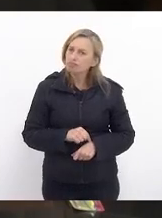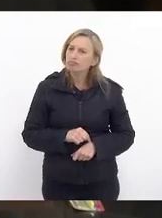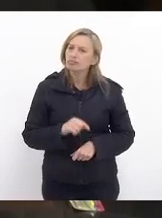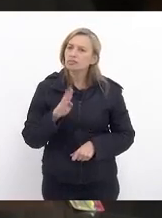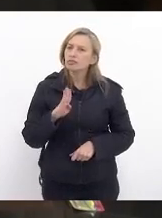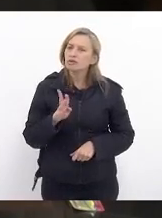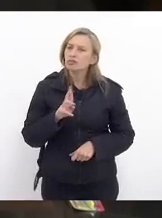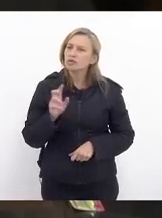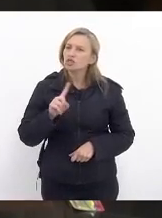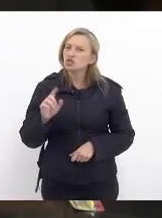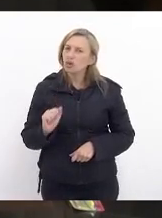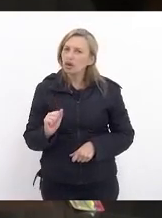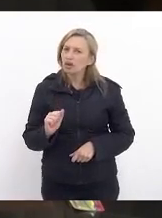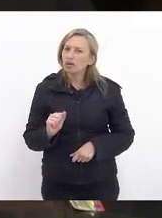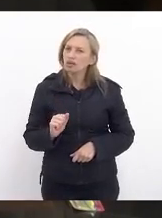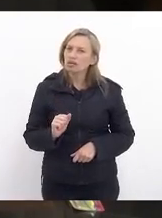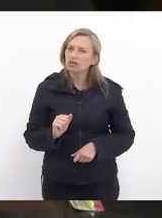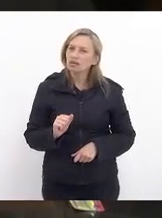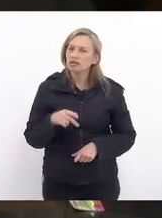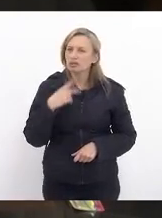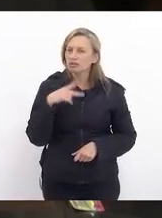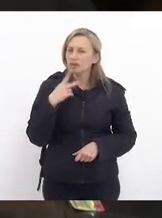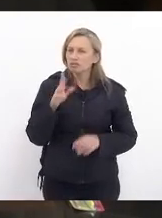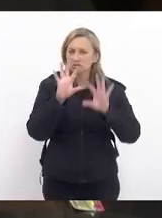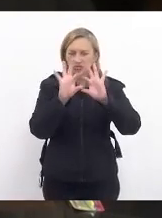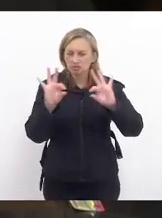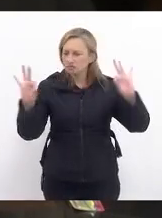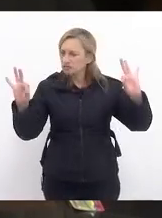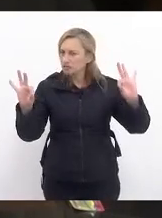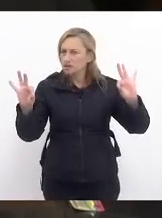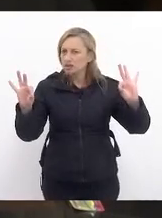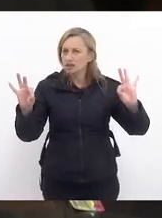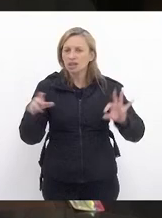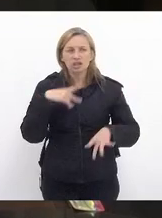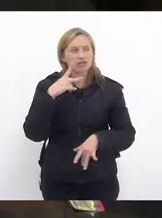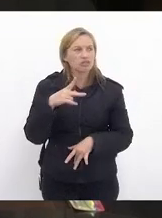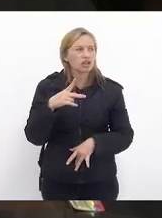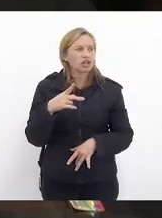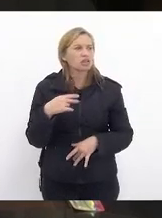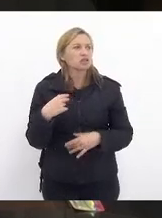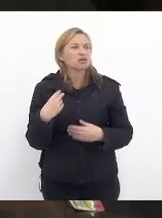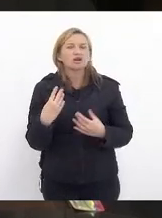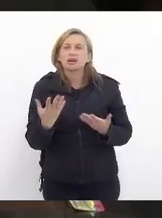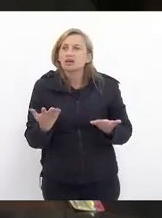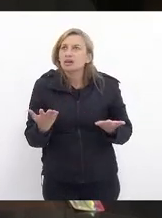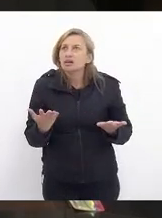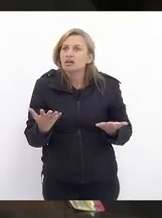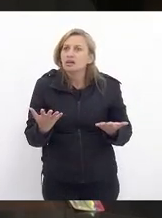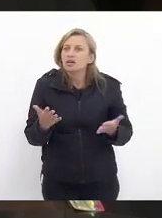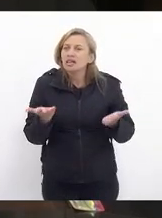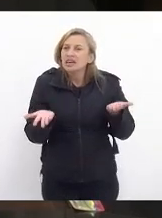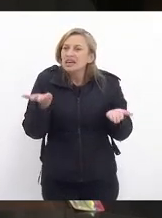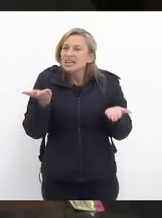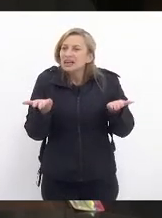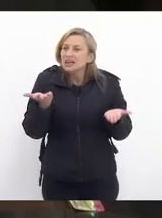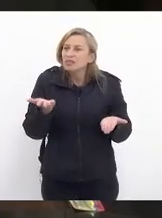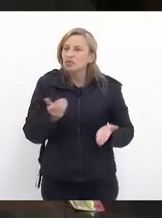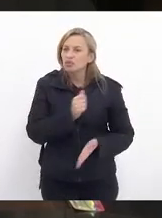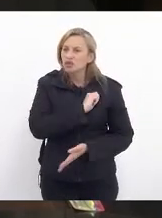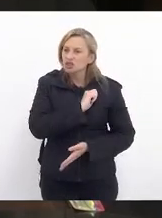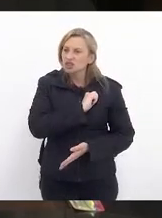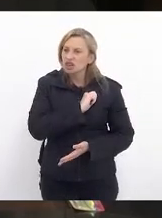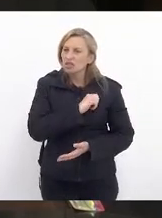Brizola se pronuncia uma frase emblemática ele diz o era mais do que que adianta equilíbrio fiscal